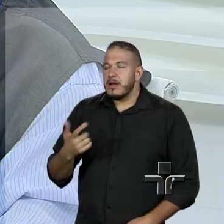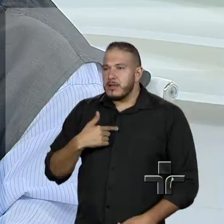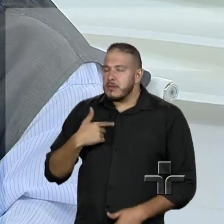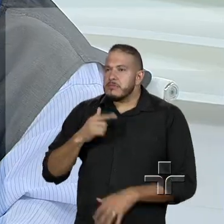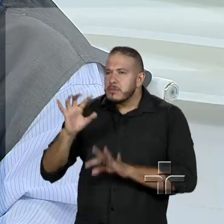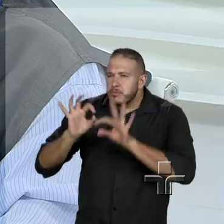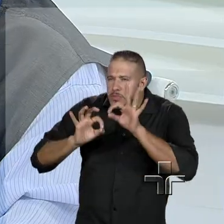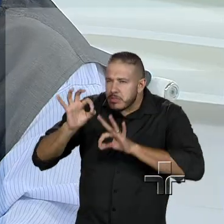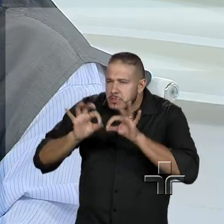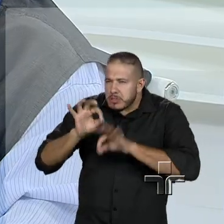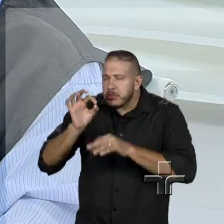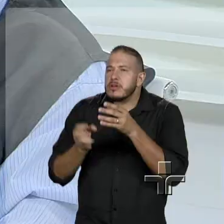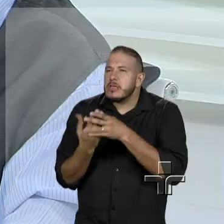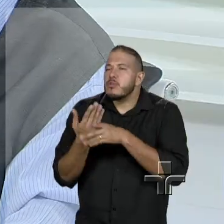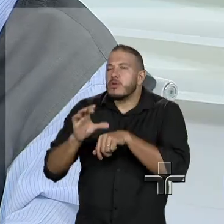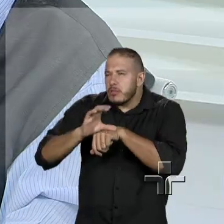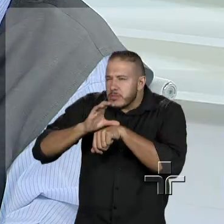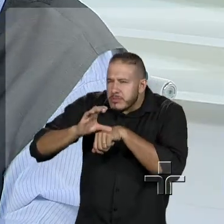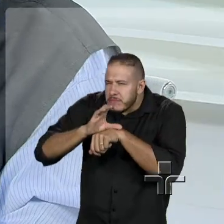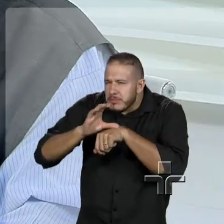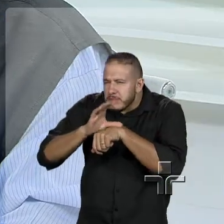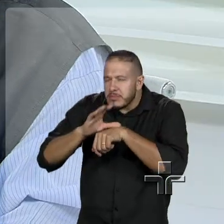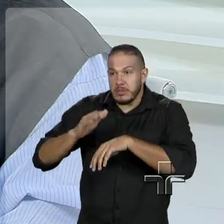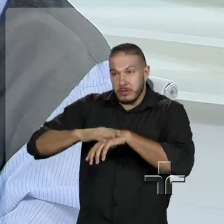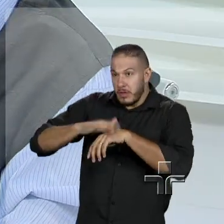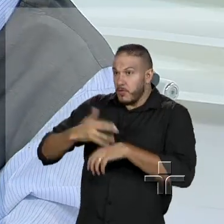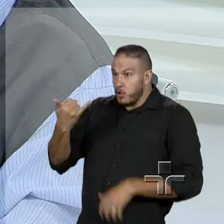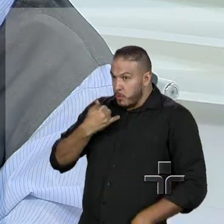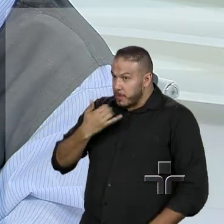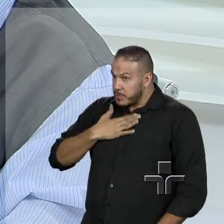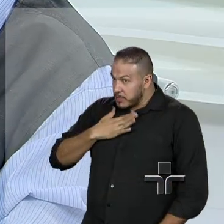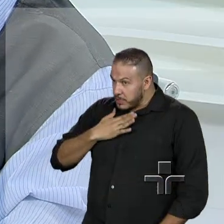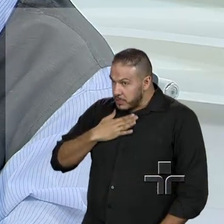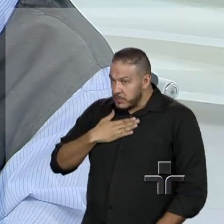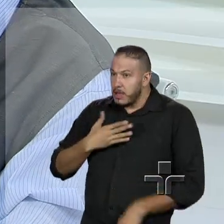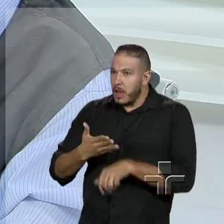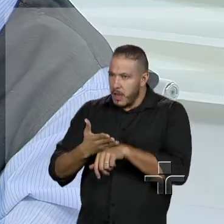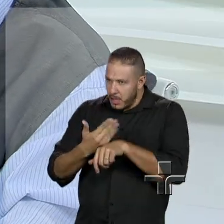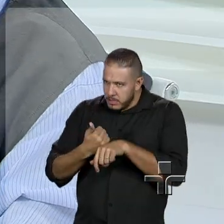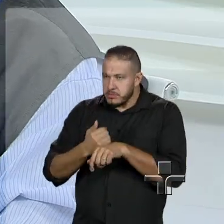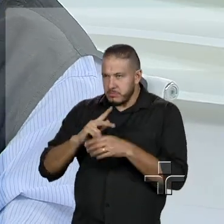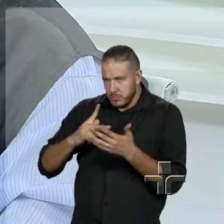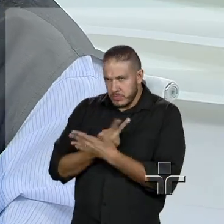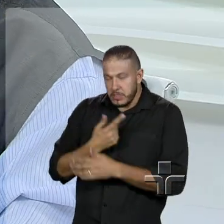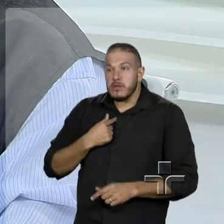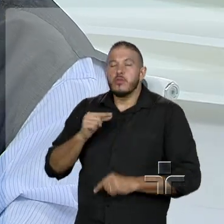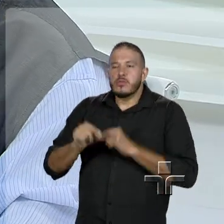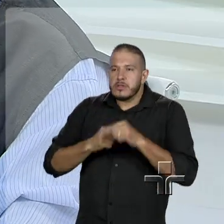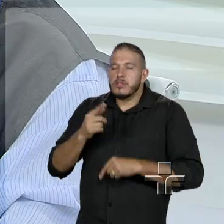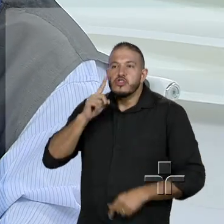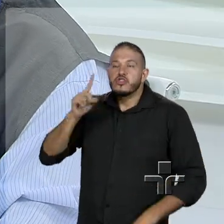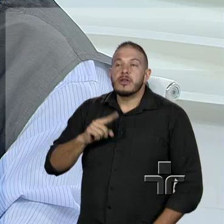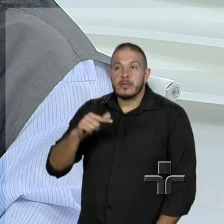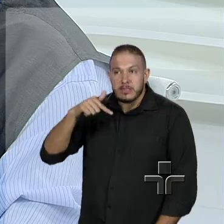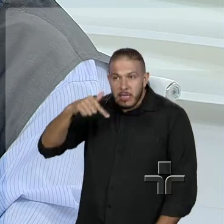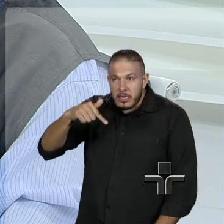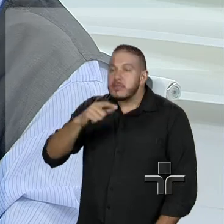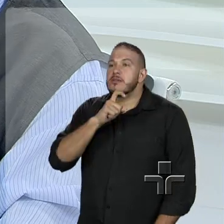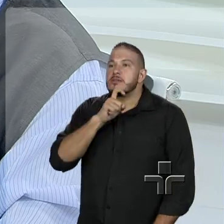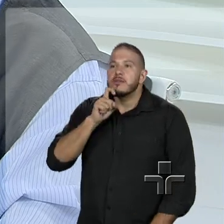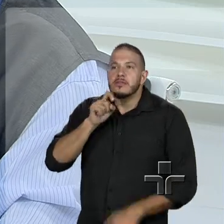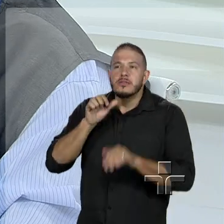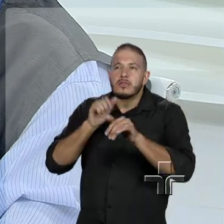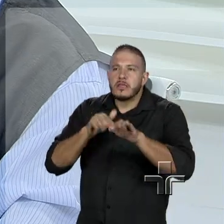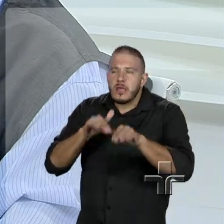produzido uma Constituição. Disse para mim, antes de ter o stroke, dia 7 de setembro, eu